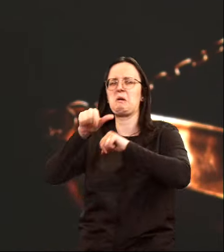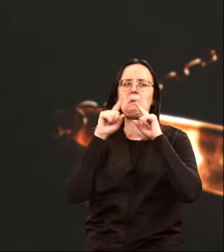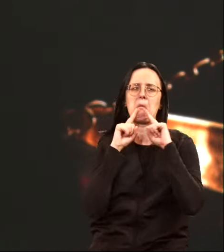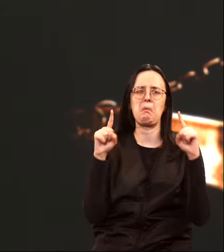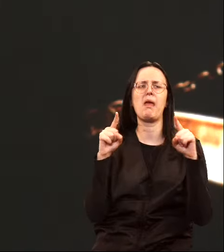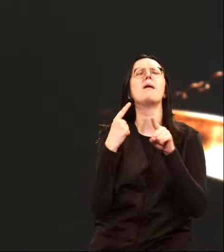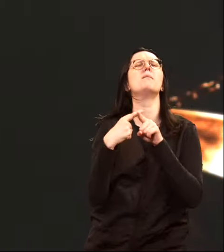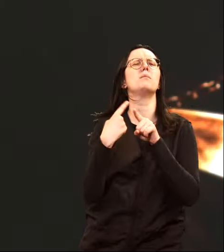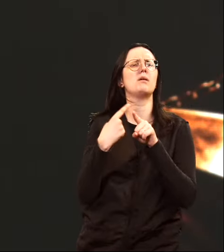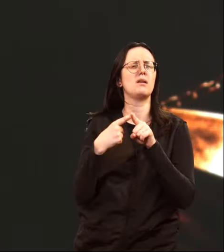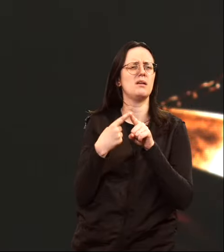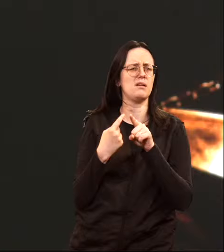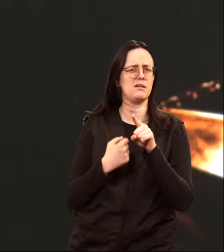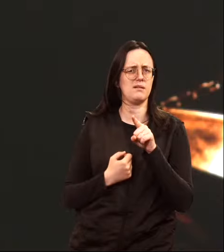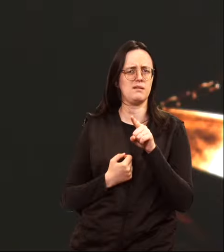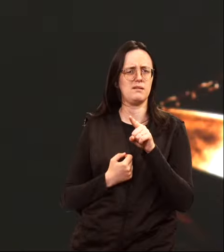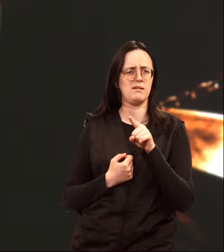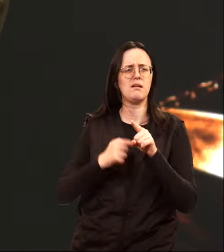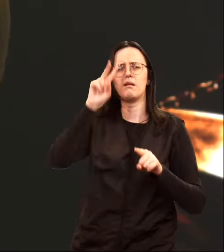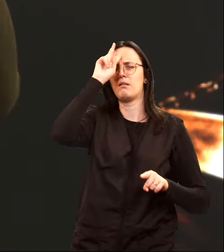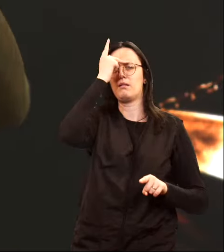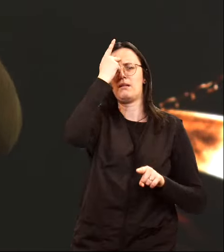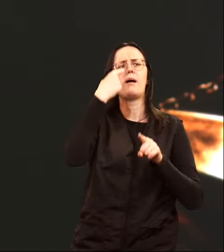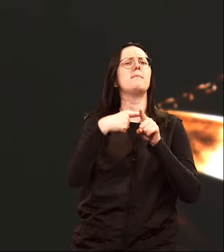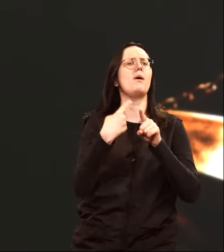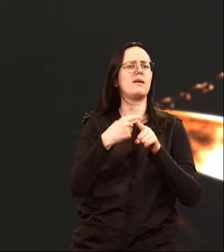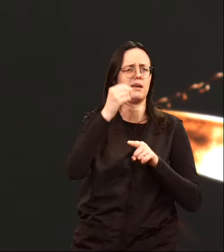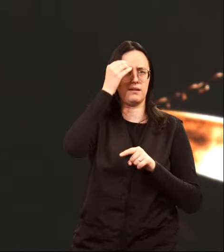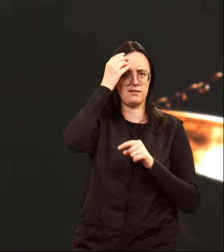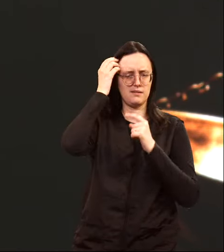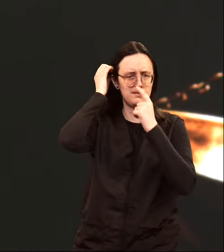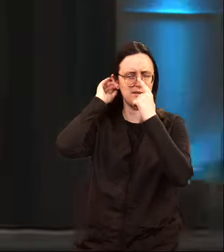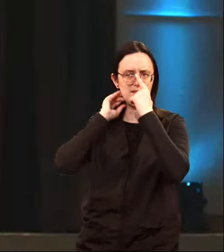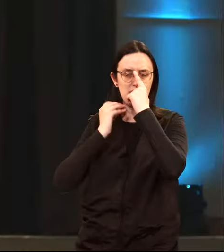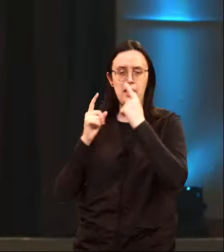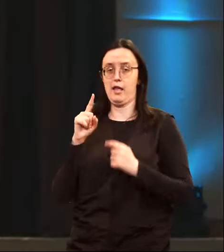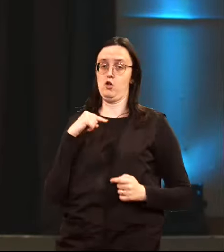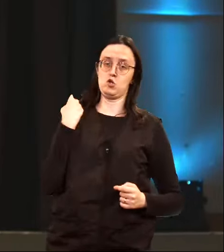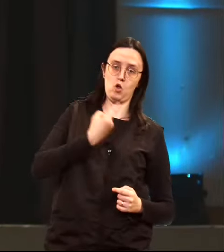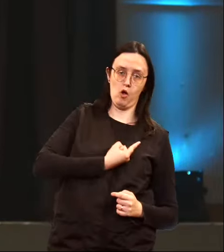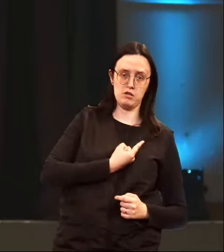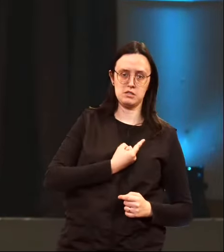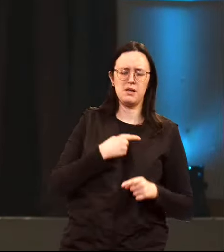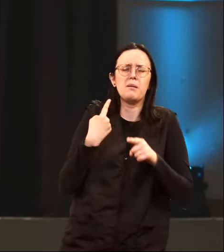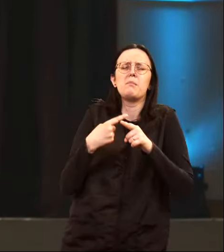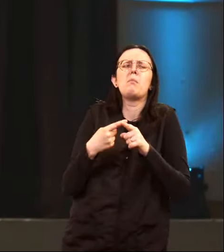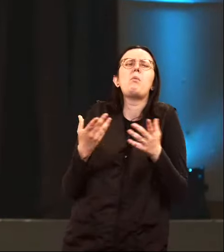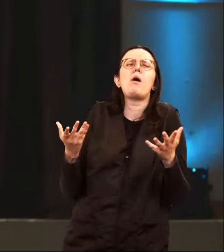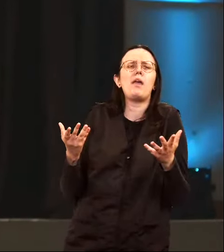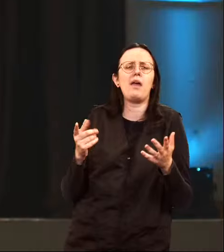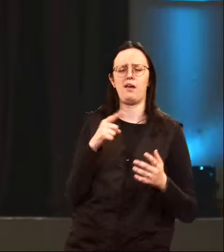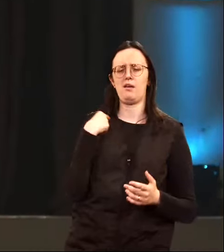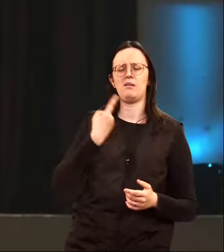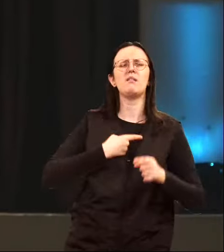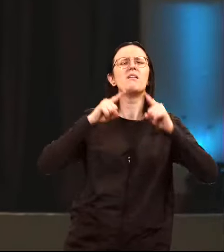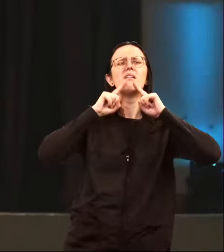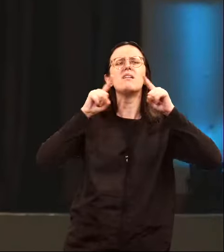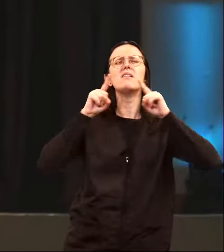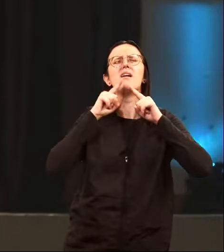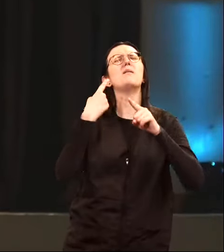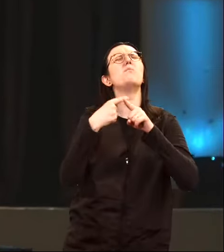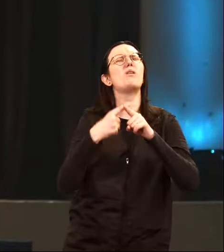pela reclamação? Quando é que nós, ou por que é que nós fazemos